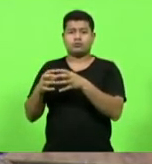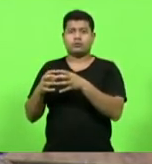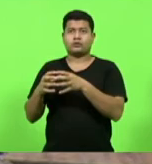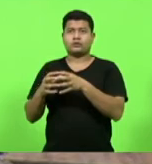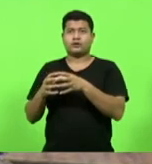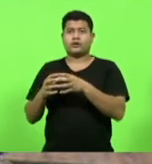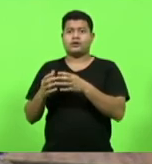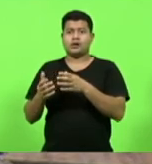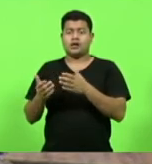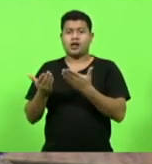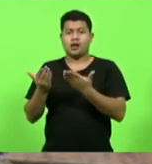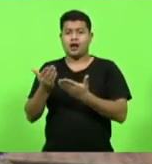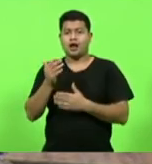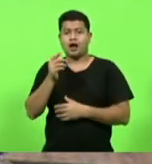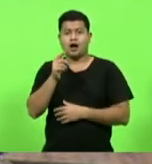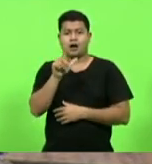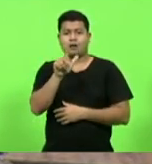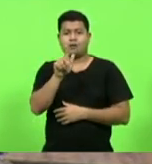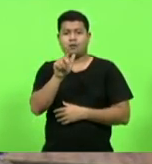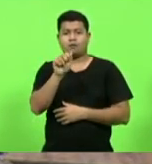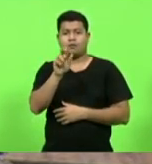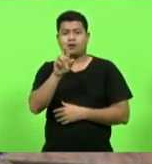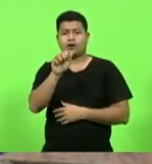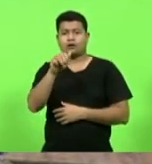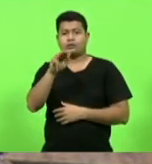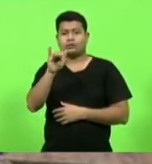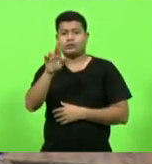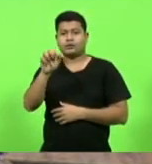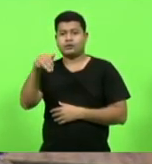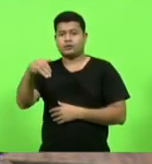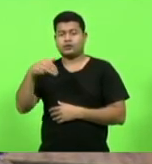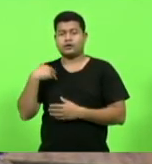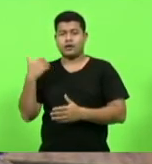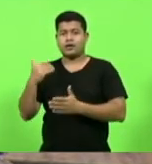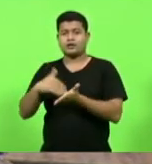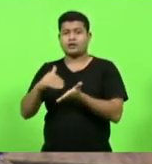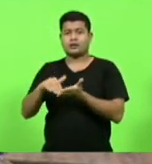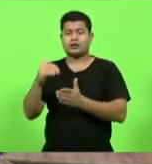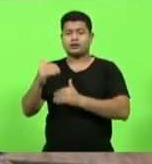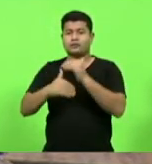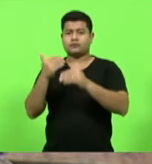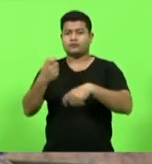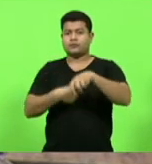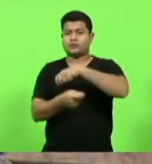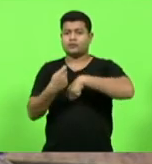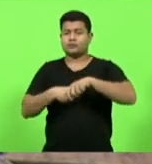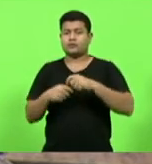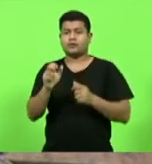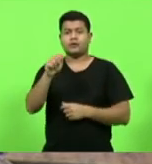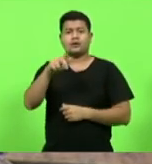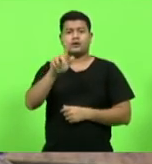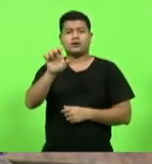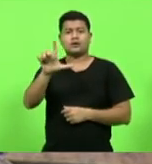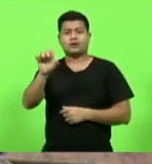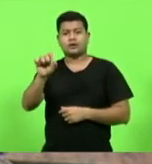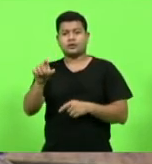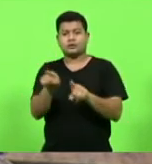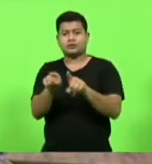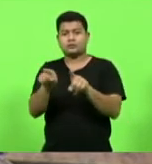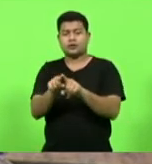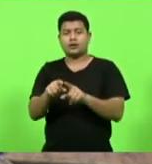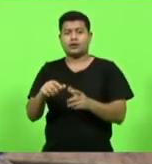querida Guaramirim. Cito aqui nosso secretário de Desenvolvimento Econômico, o Ângelo, o secretário de Agricultura, o Adilson Comim, nosso vereador